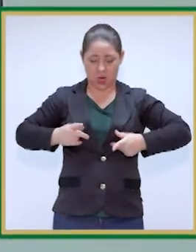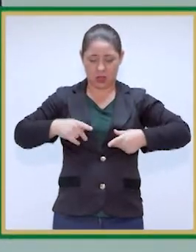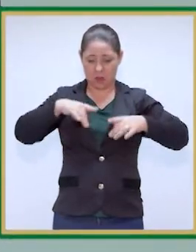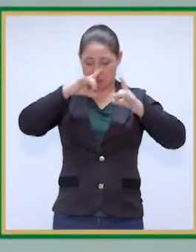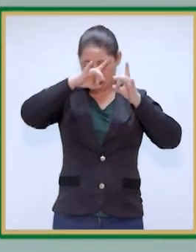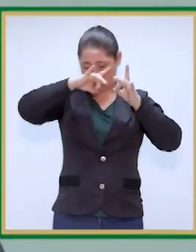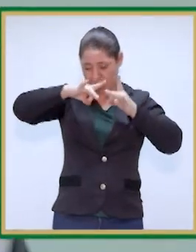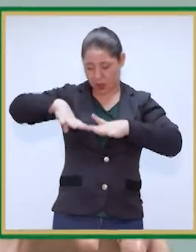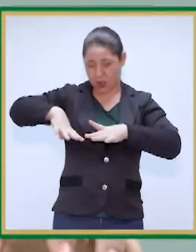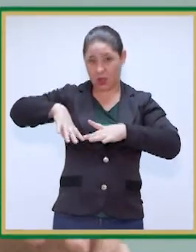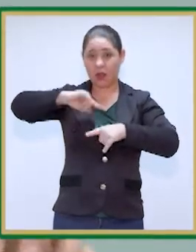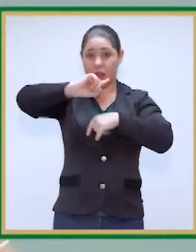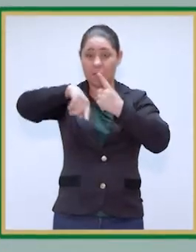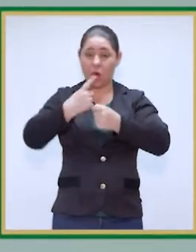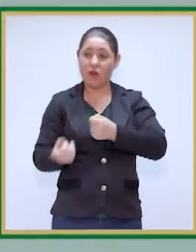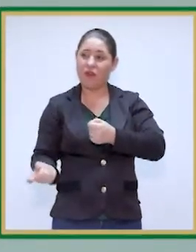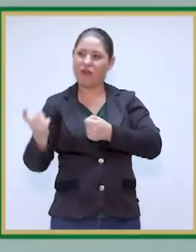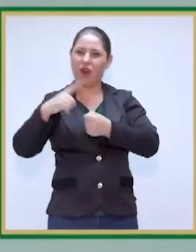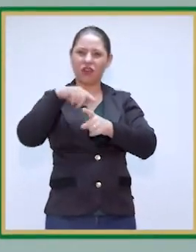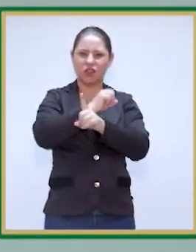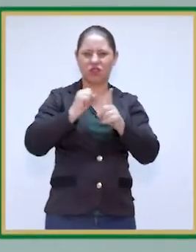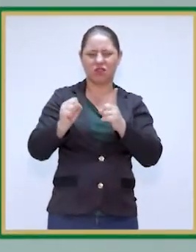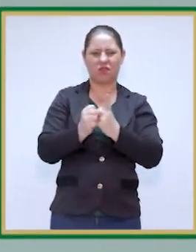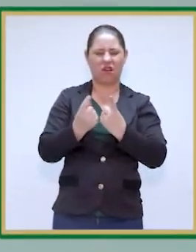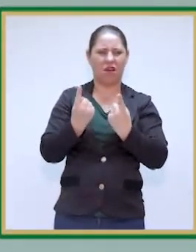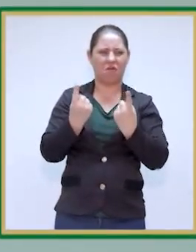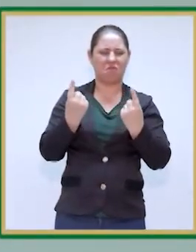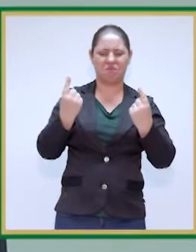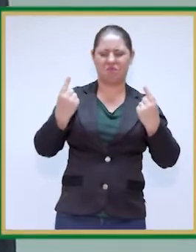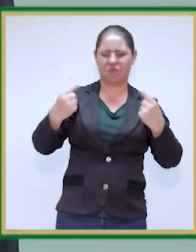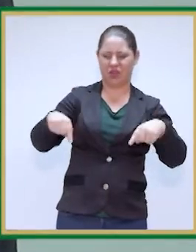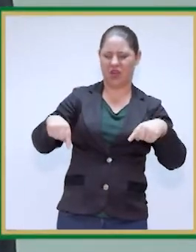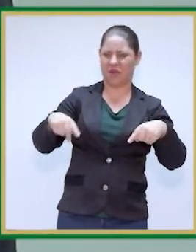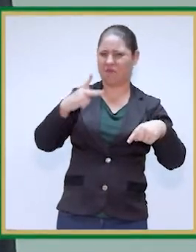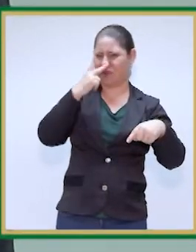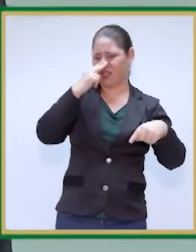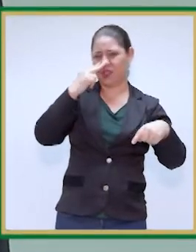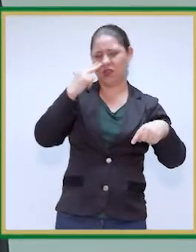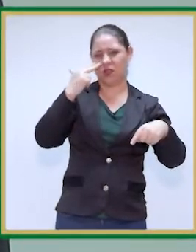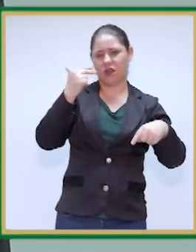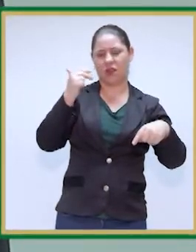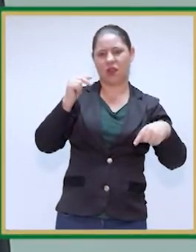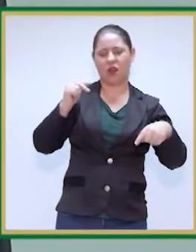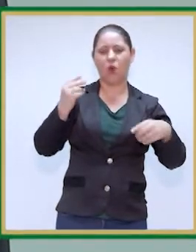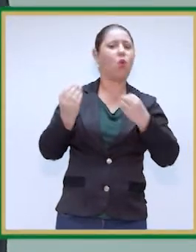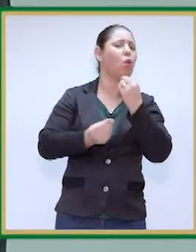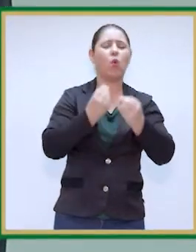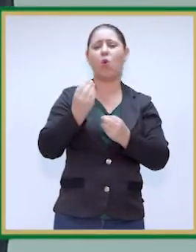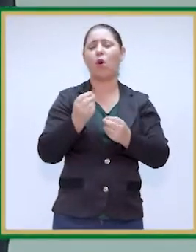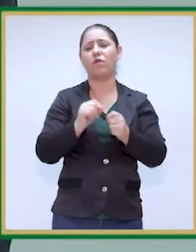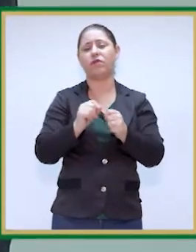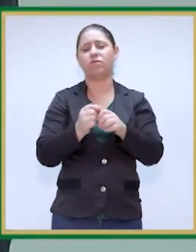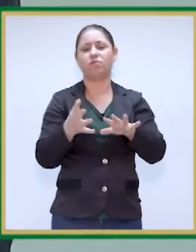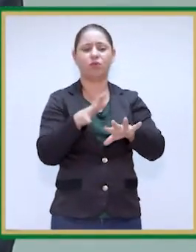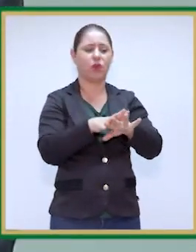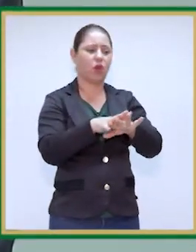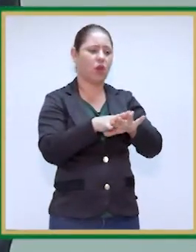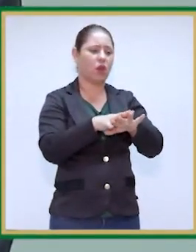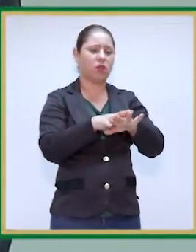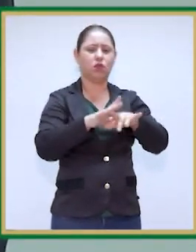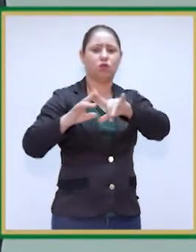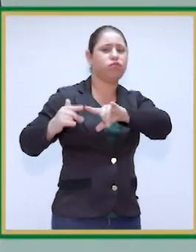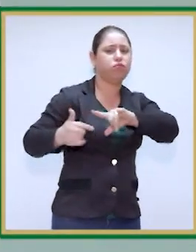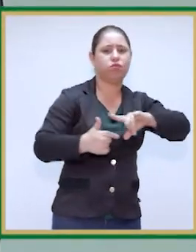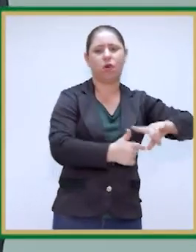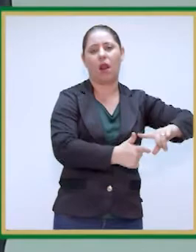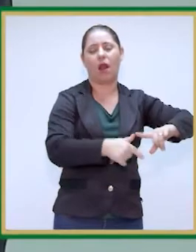ela. Depois eu quero que ela seja ressocializada. É um contrassenso, é o que a gente pode chamar de paradoxo, né? Então, como que eu ressocializo alguém